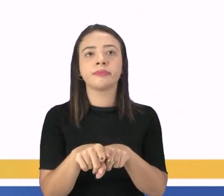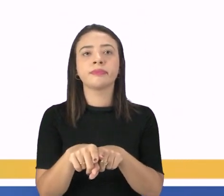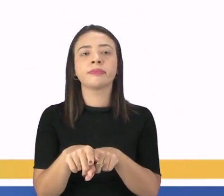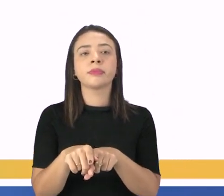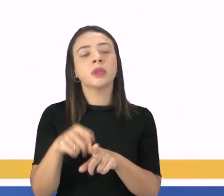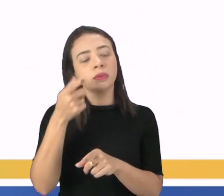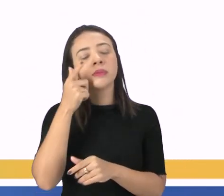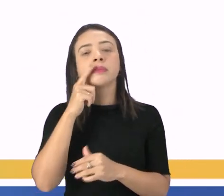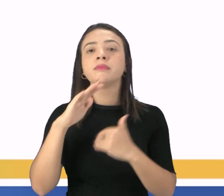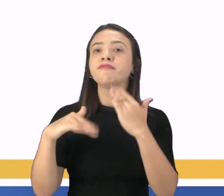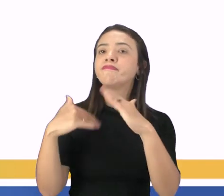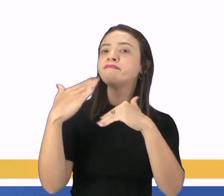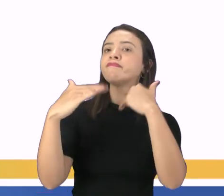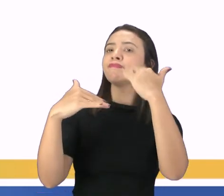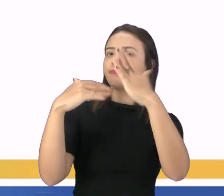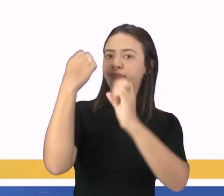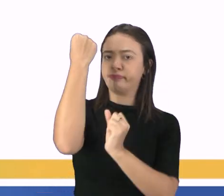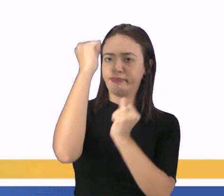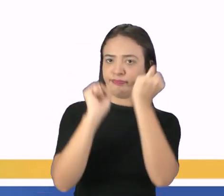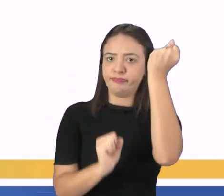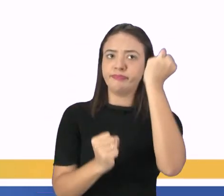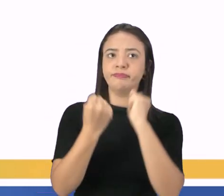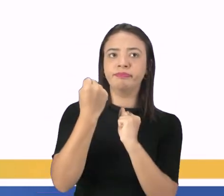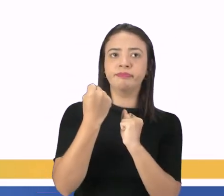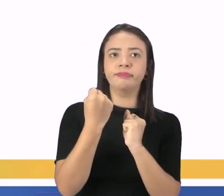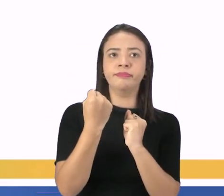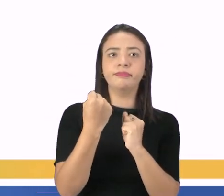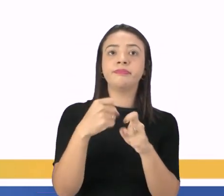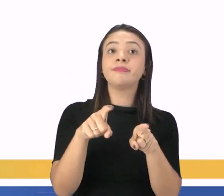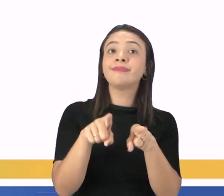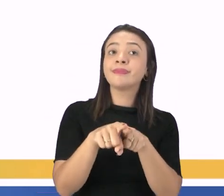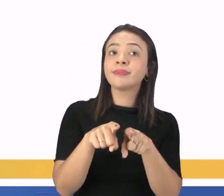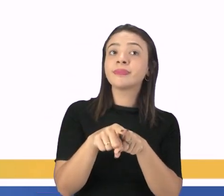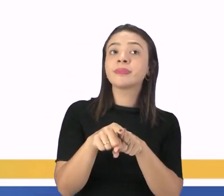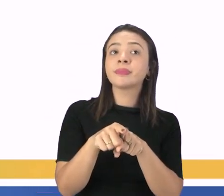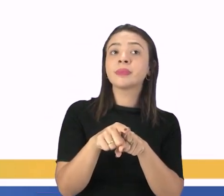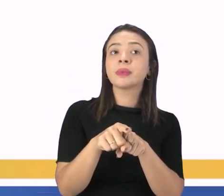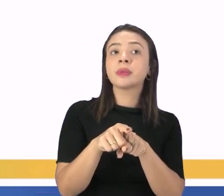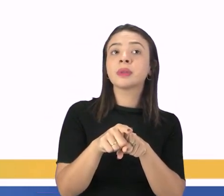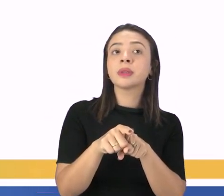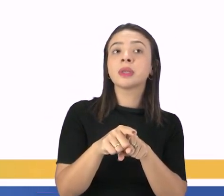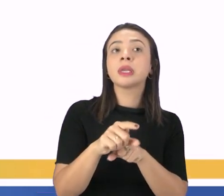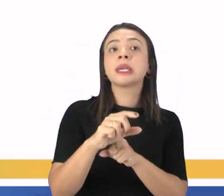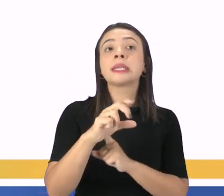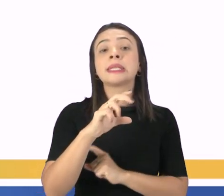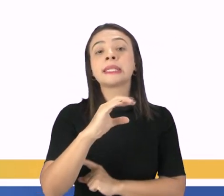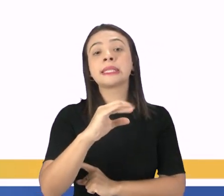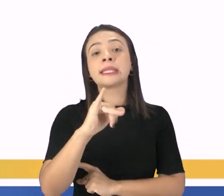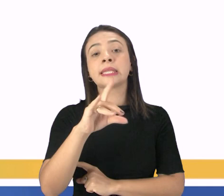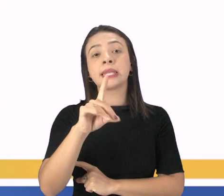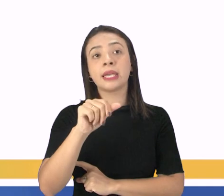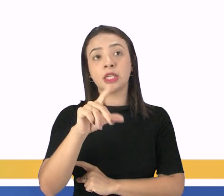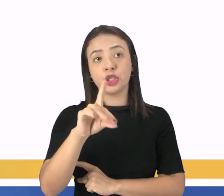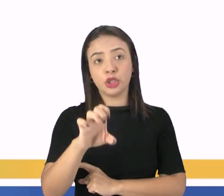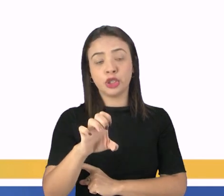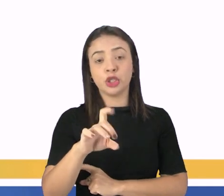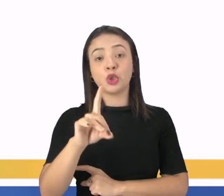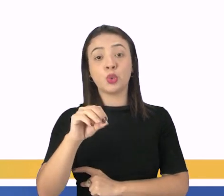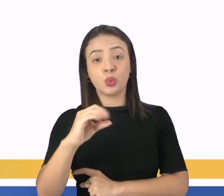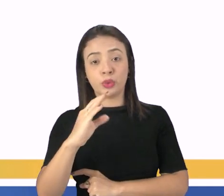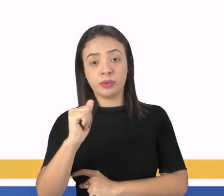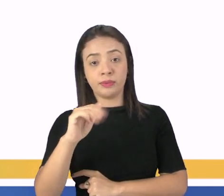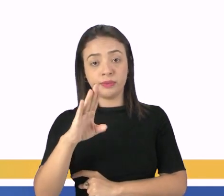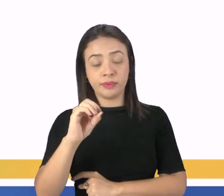de desenvolvimento industrial. E Cidade do Cabo e Johanne, na África do